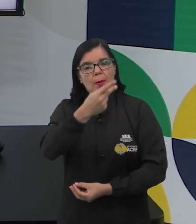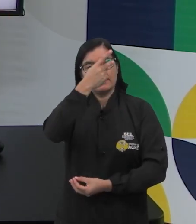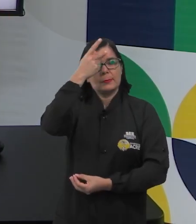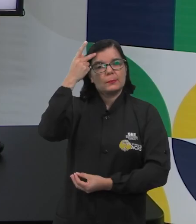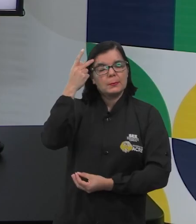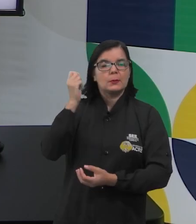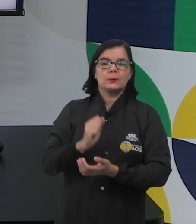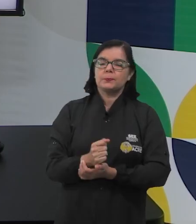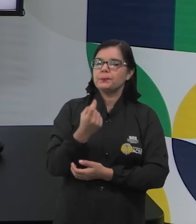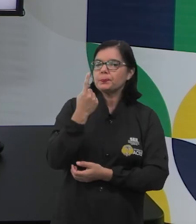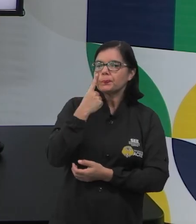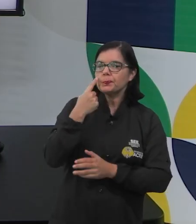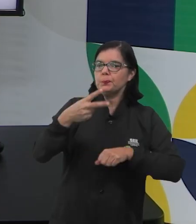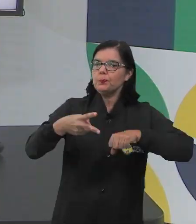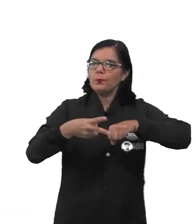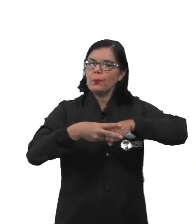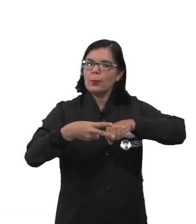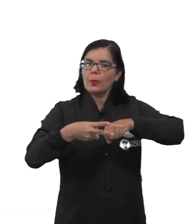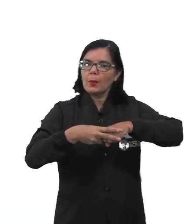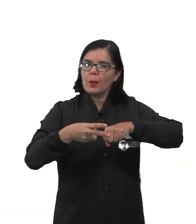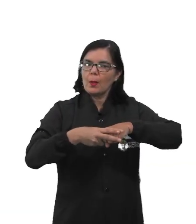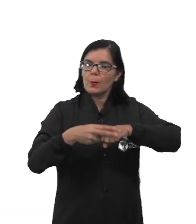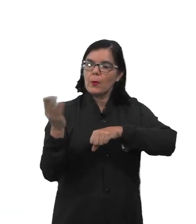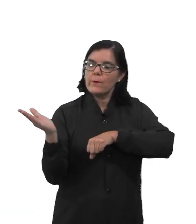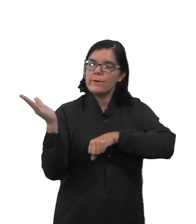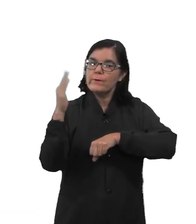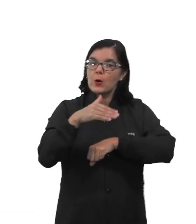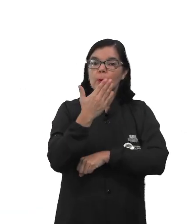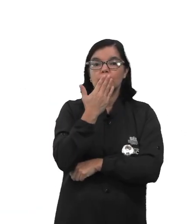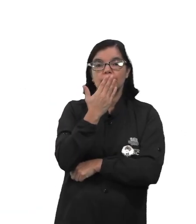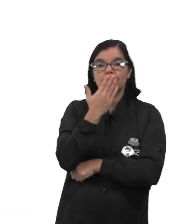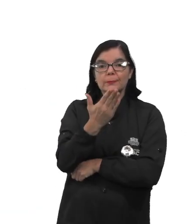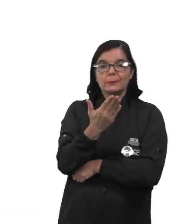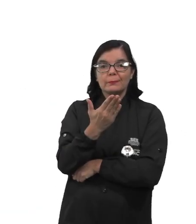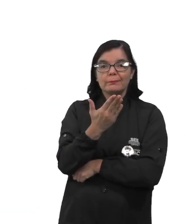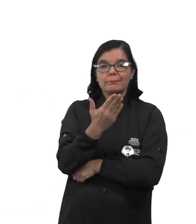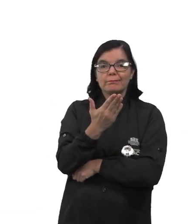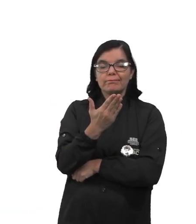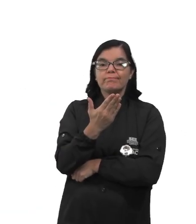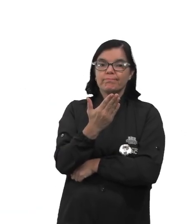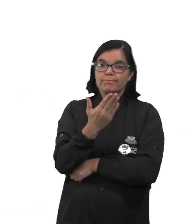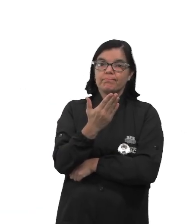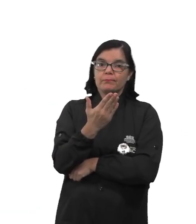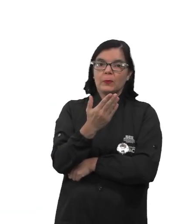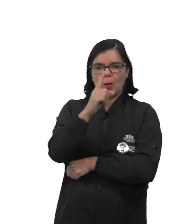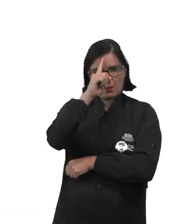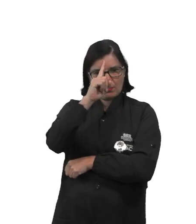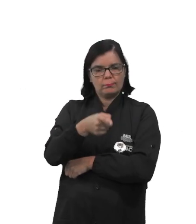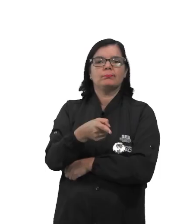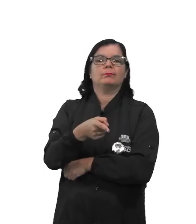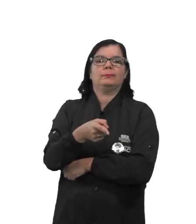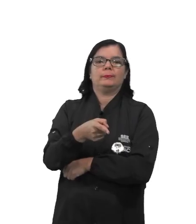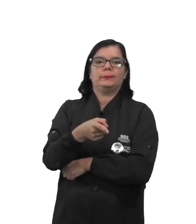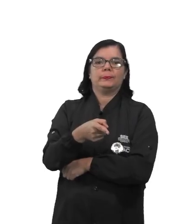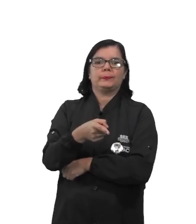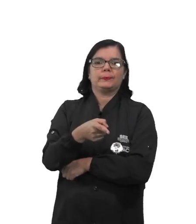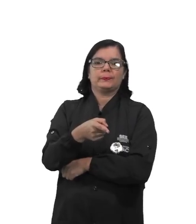pessoas. Observa os verbos, pessoal. Vamos pedir. Aqui ele está dando uma ordem.